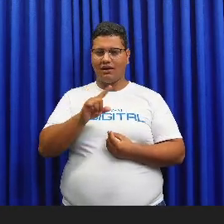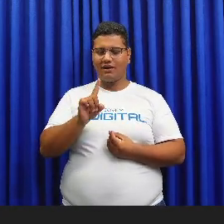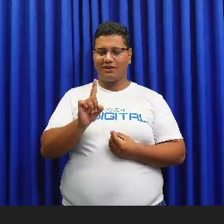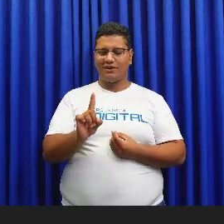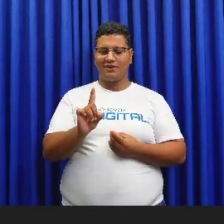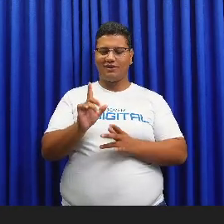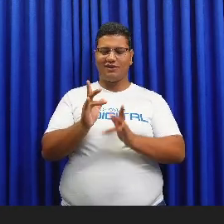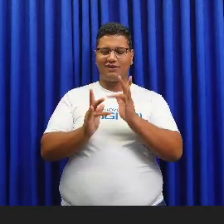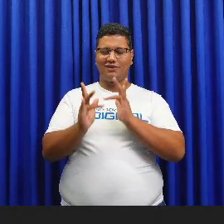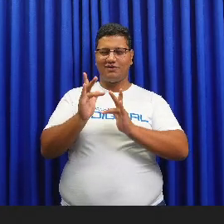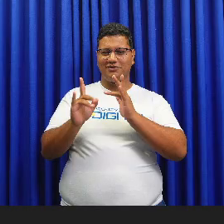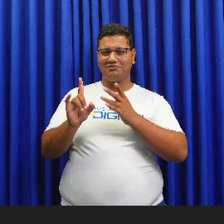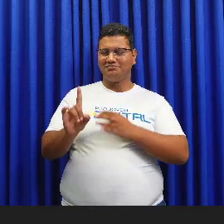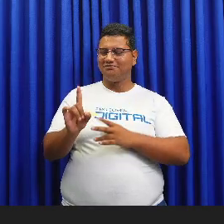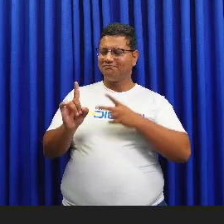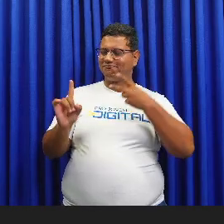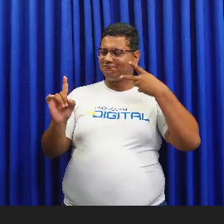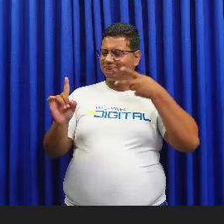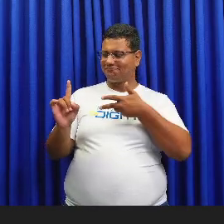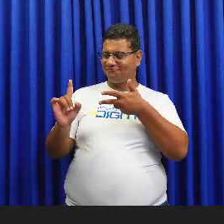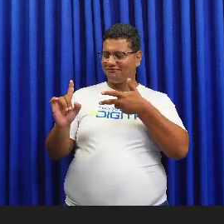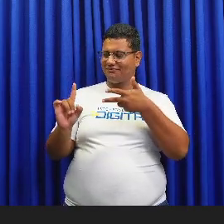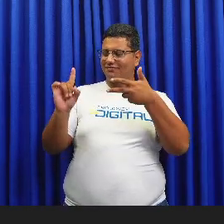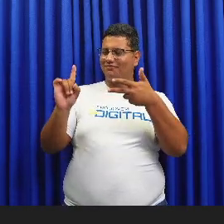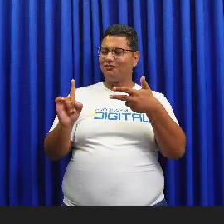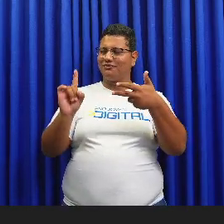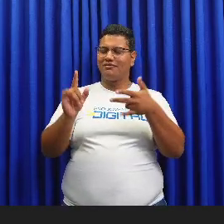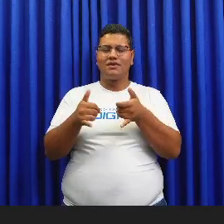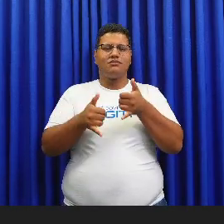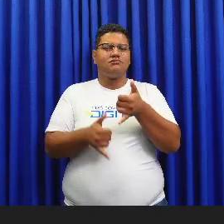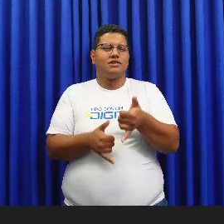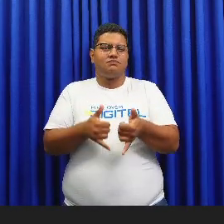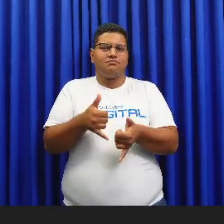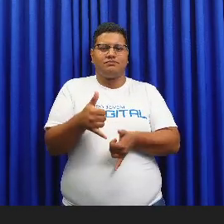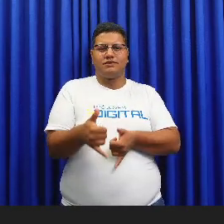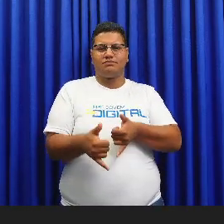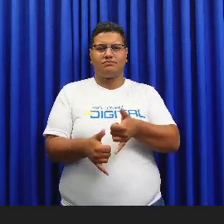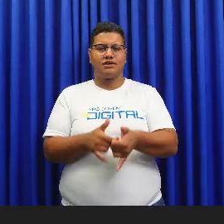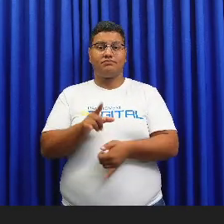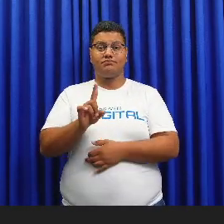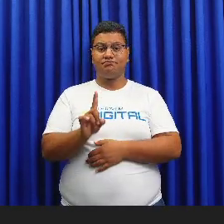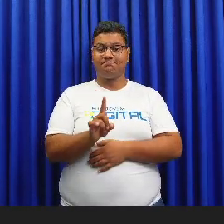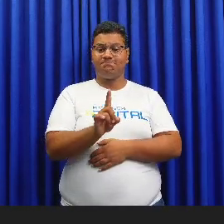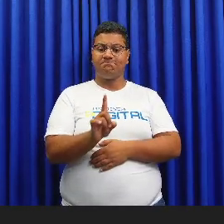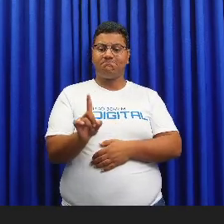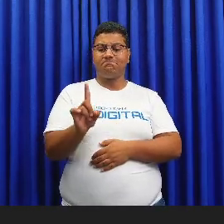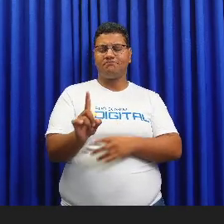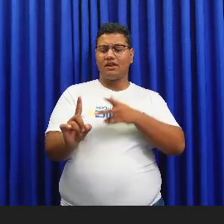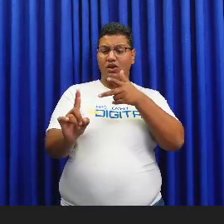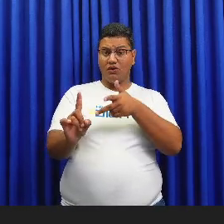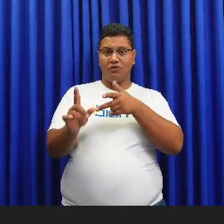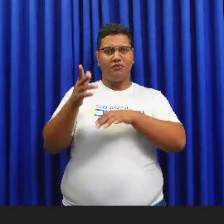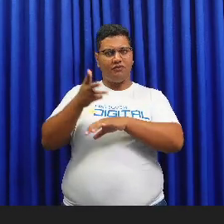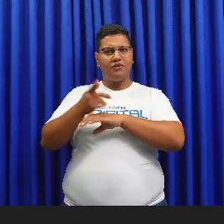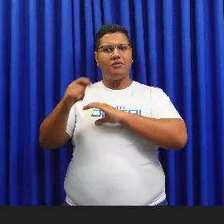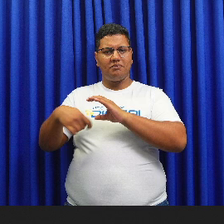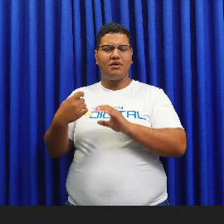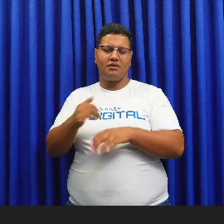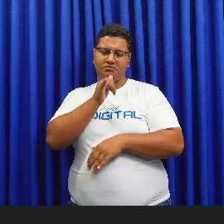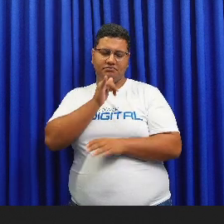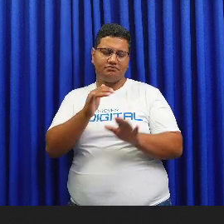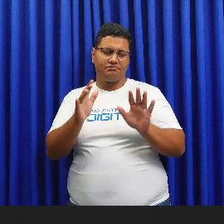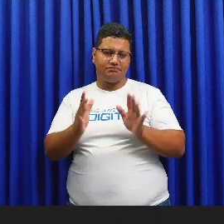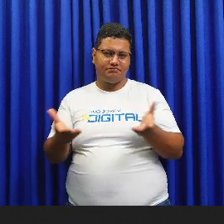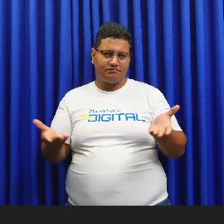Filmar noiva entrando. Beleza? Só que o que está em andamento agora? A gente